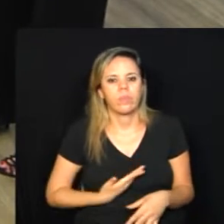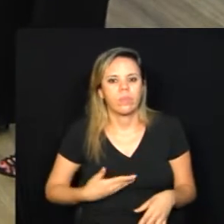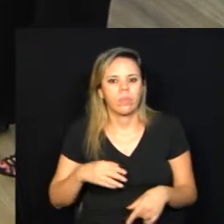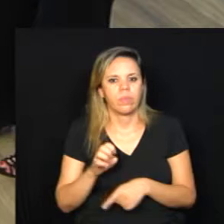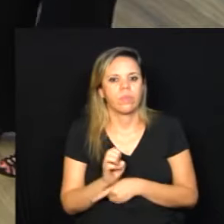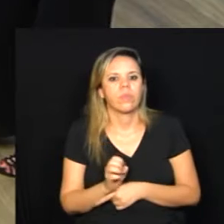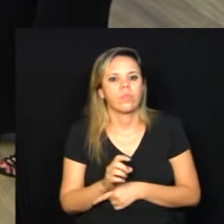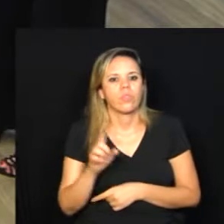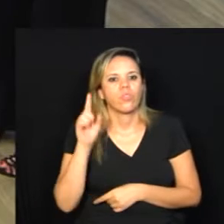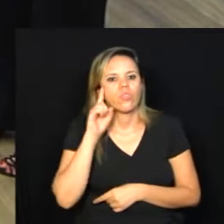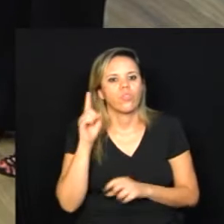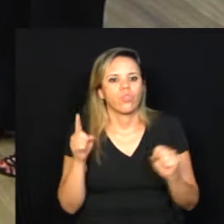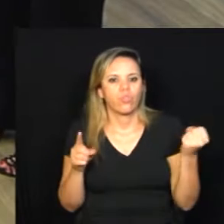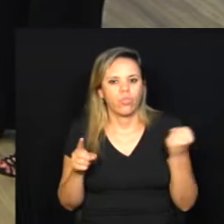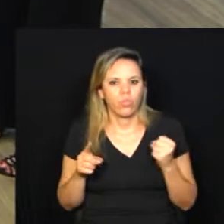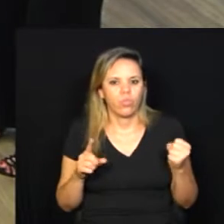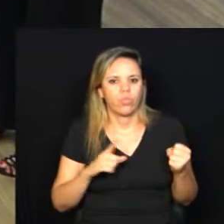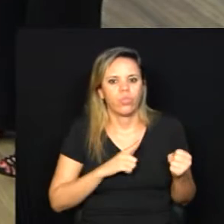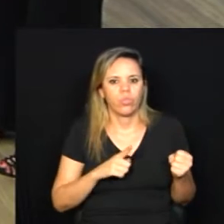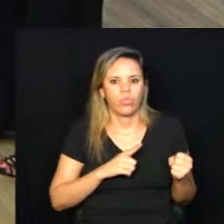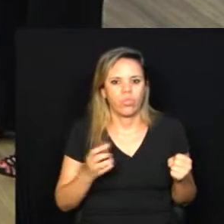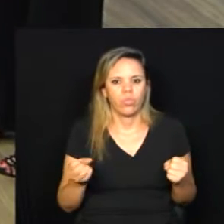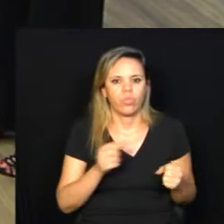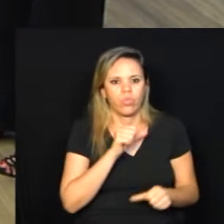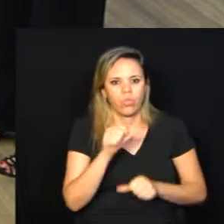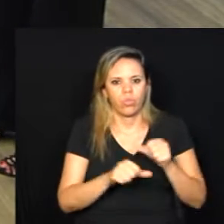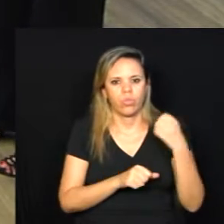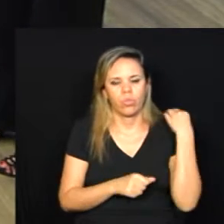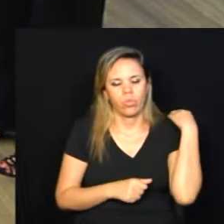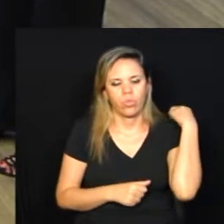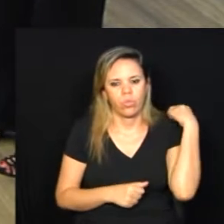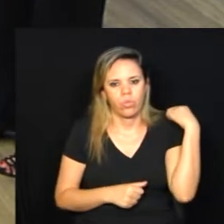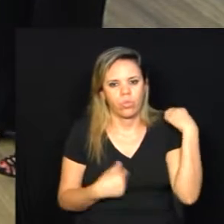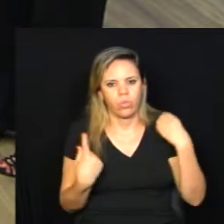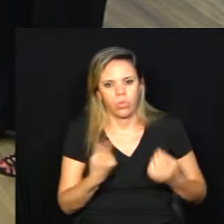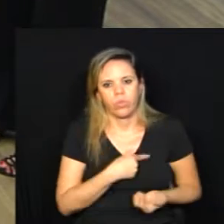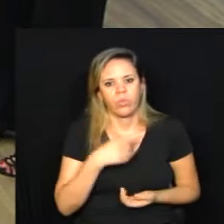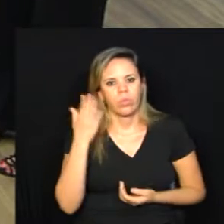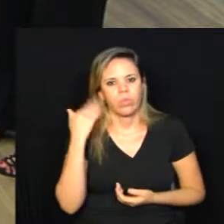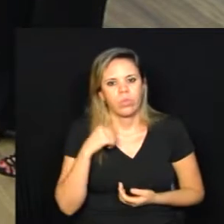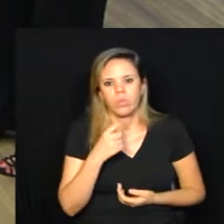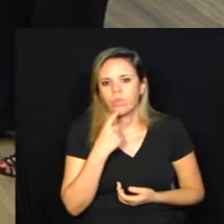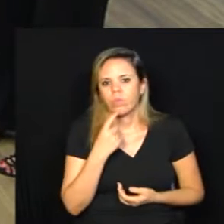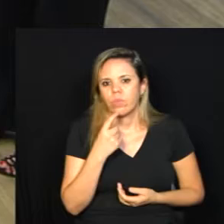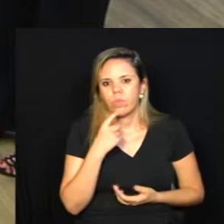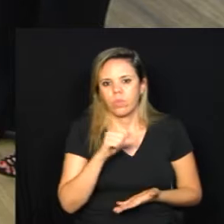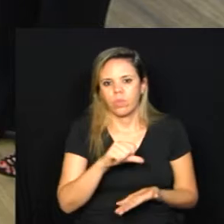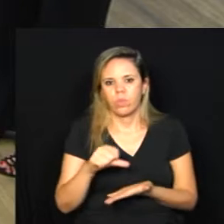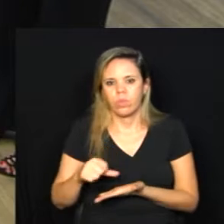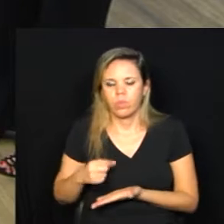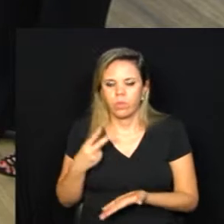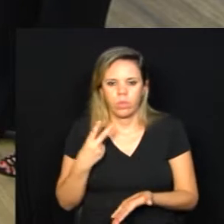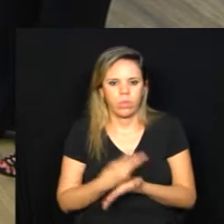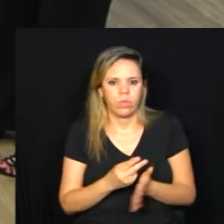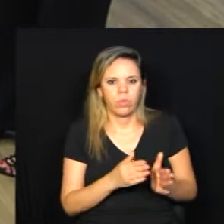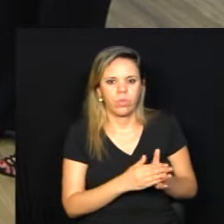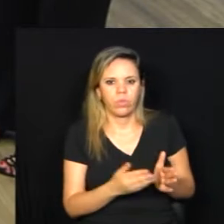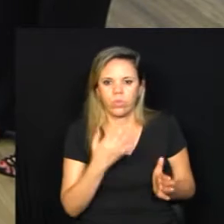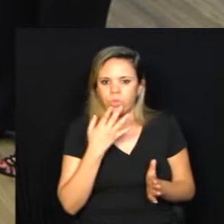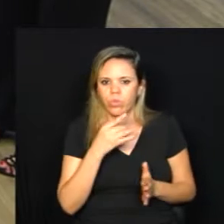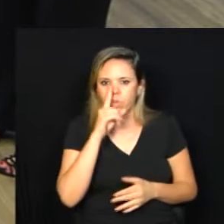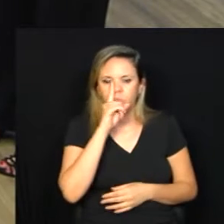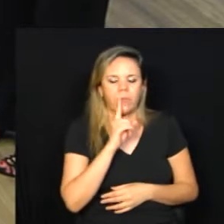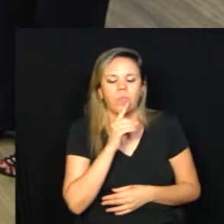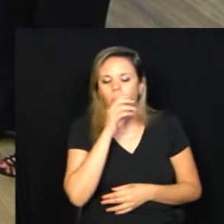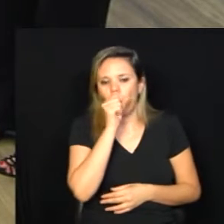no dia 8 é que haverá uma nova reclassificação, para a gente saber se Campinas e região se mantém na fase laranja